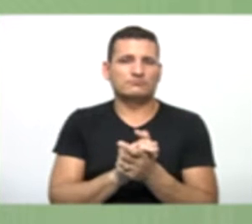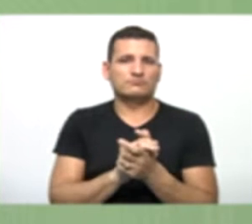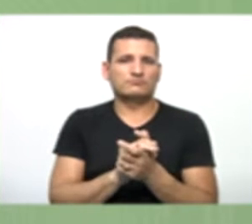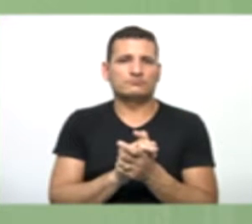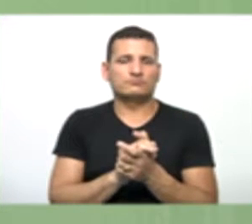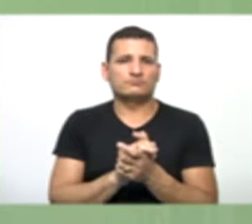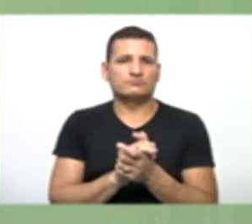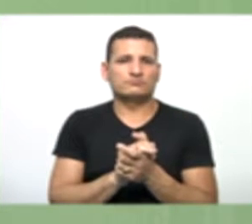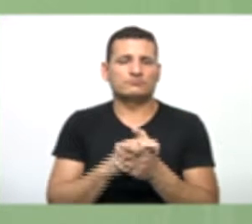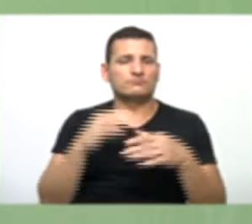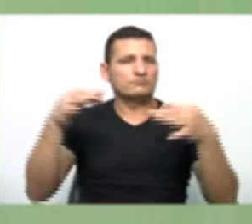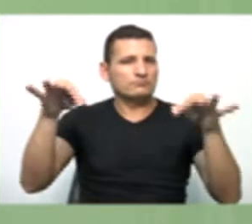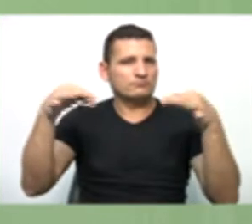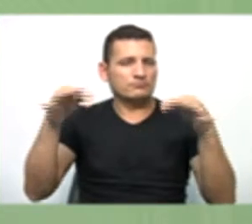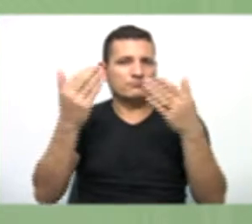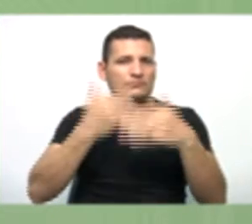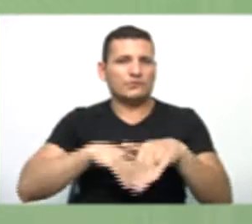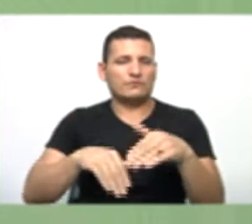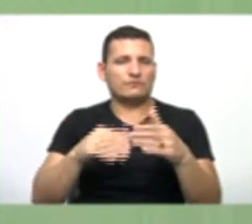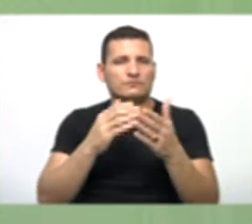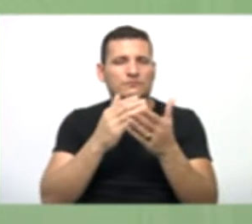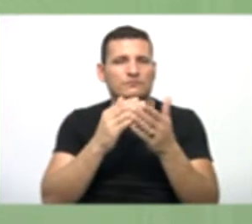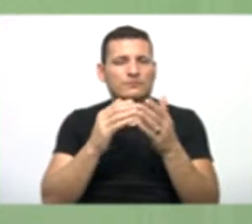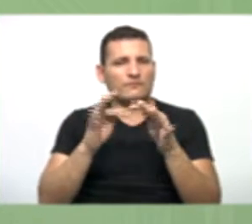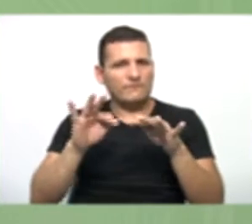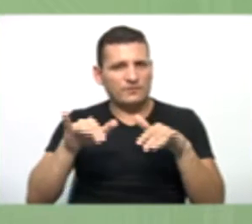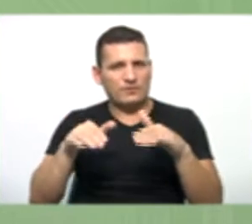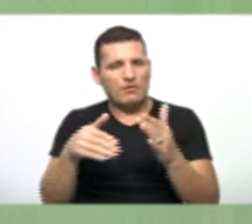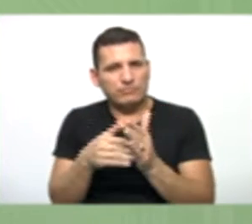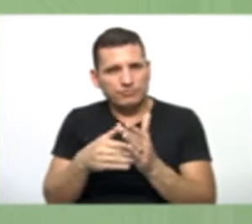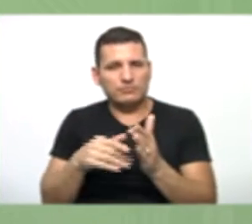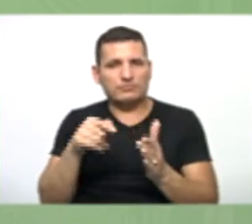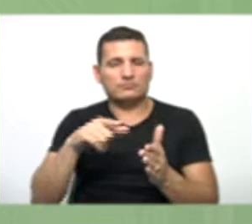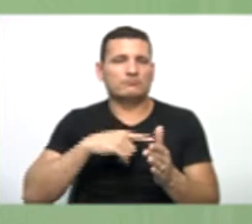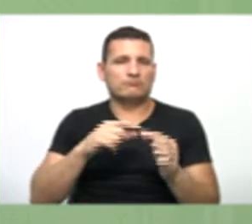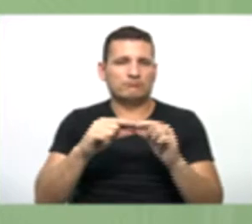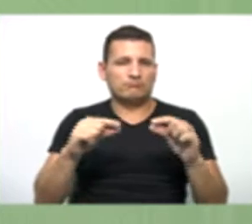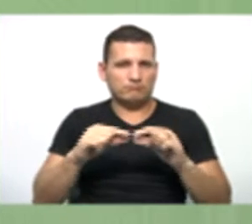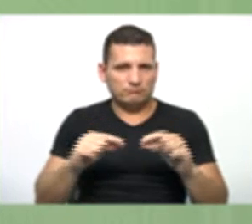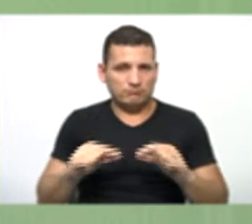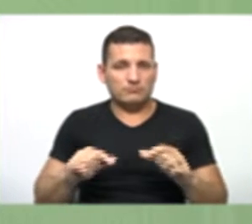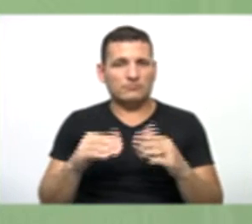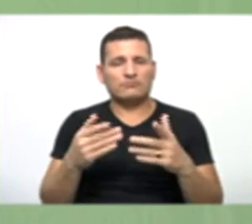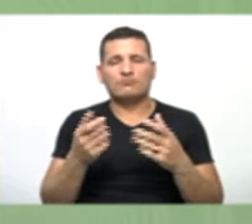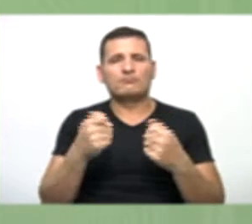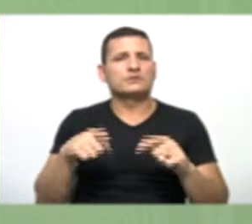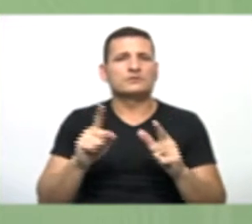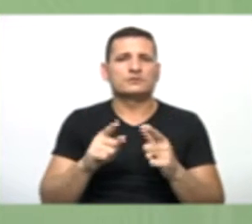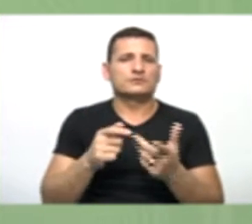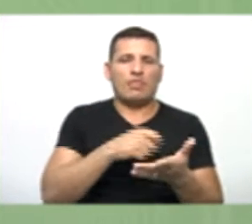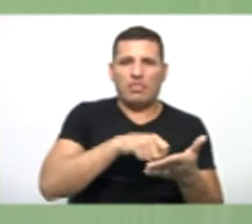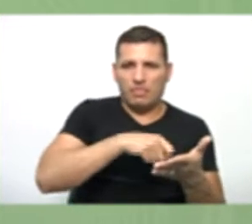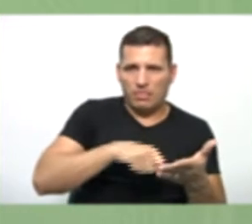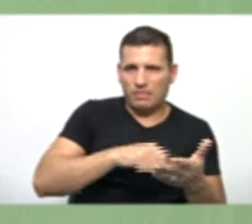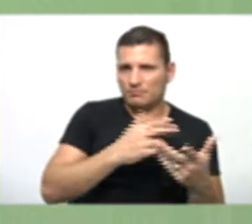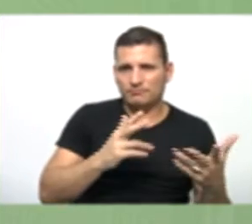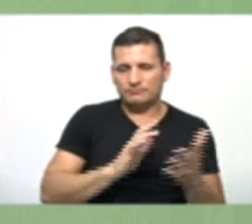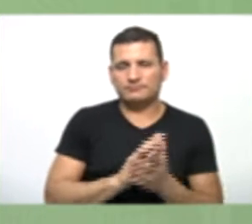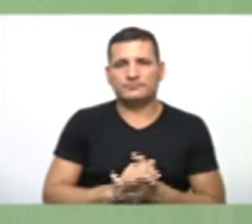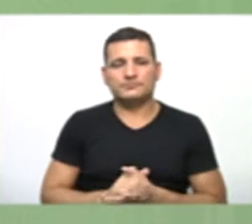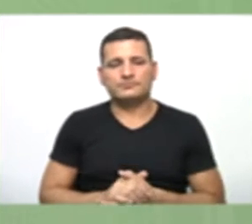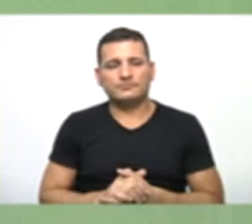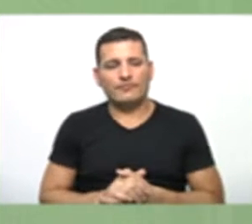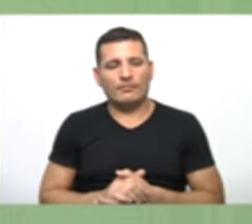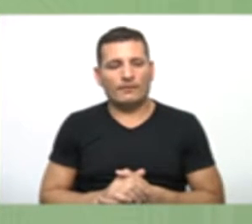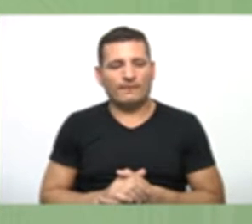início. No final da prova. No final, na prova vai ter as suas equações. Não precisa então escrever na mesa, todas essas informações aí. Então vamos